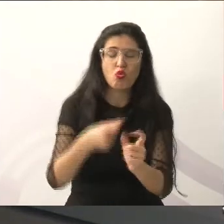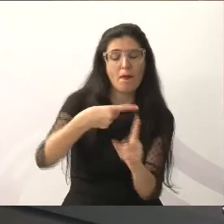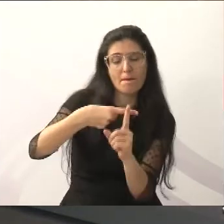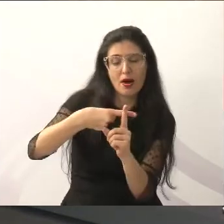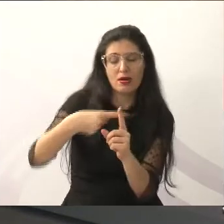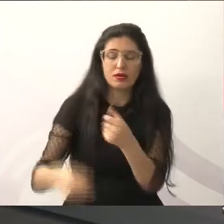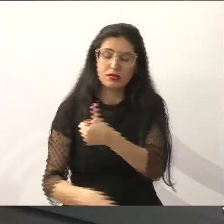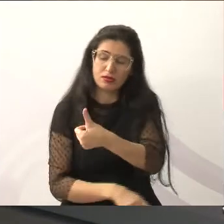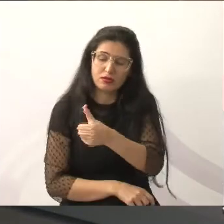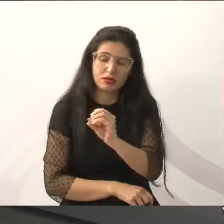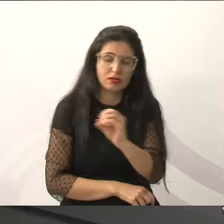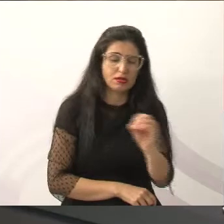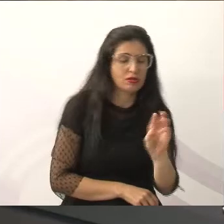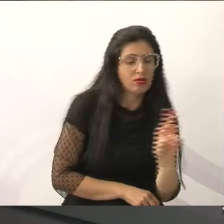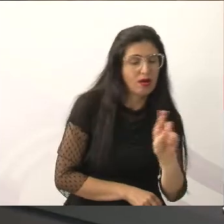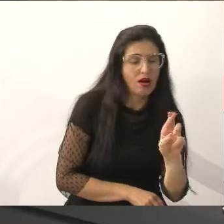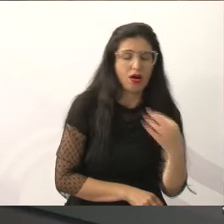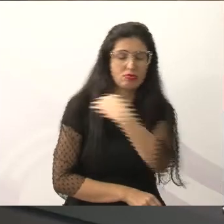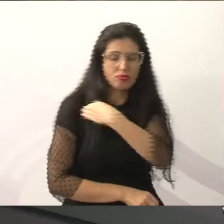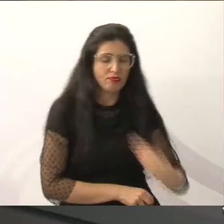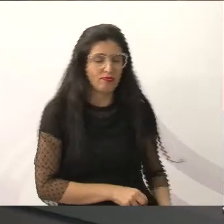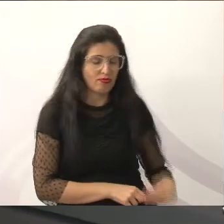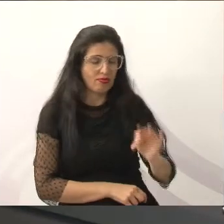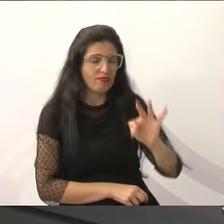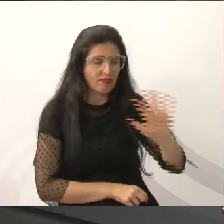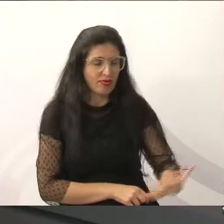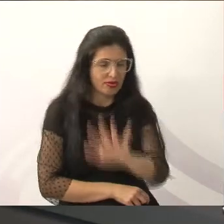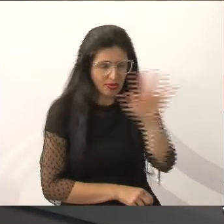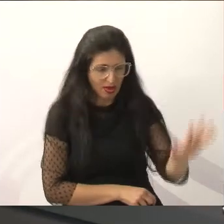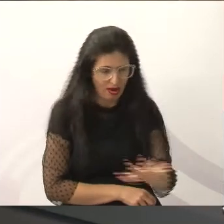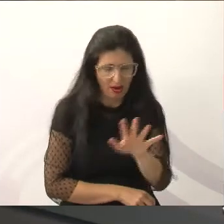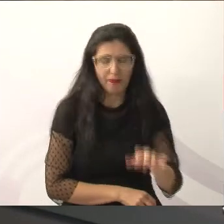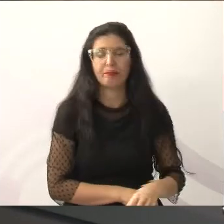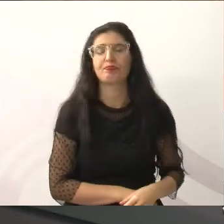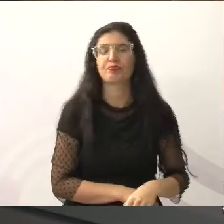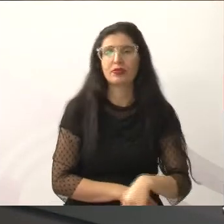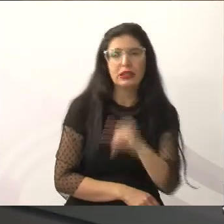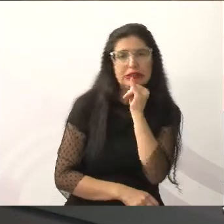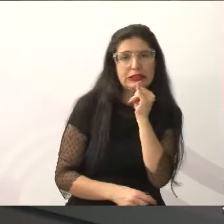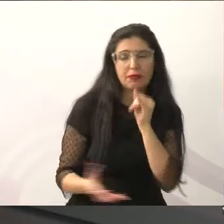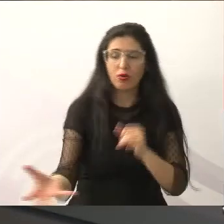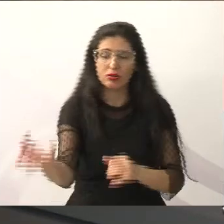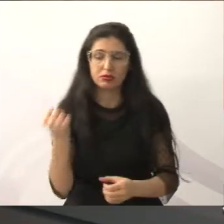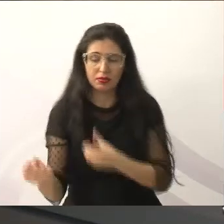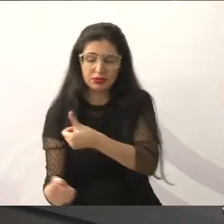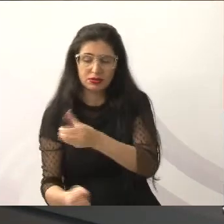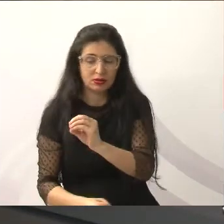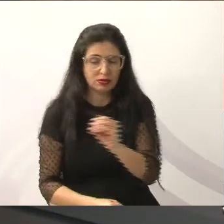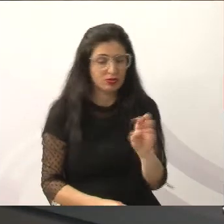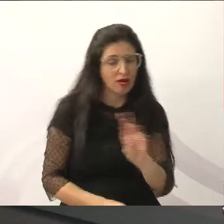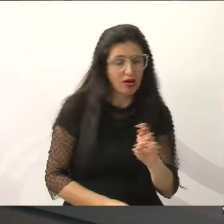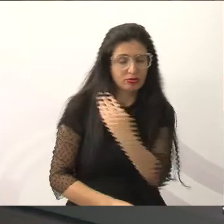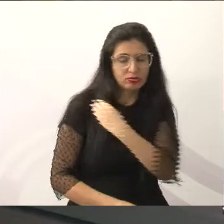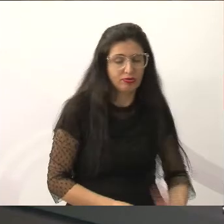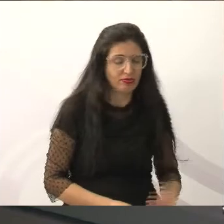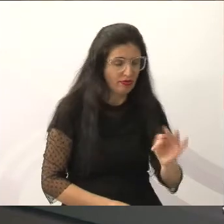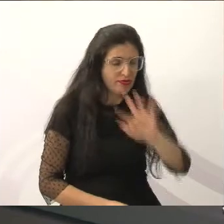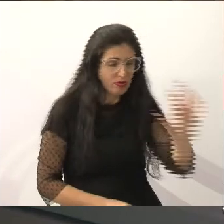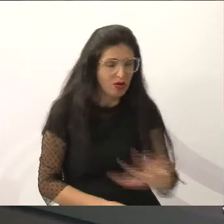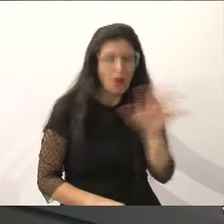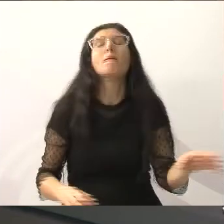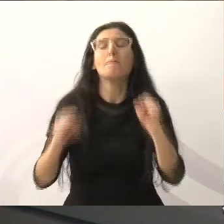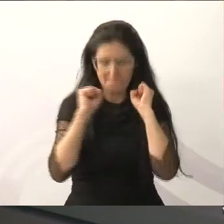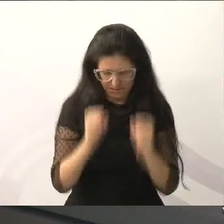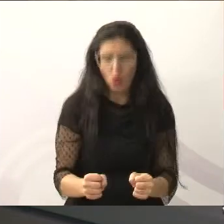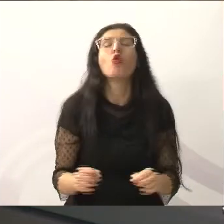por exemplo. Então, mesmo os camelôs que receberam ou que vão receber os R$ 600 do governo federal, ele